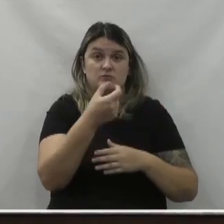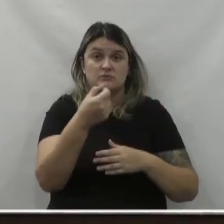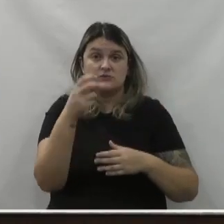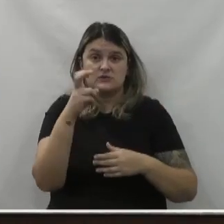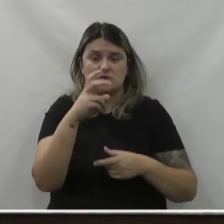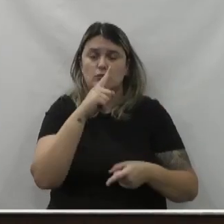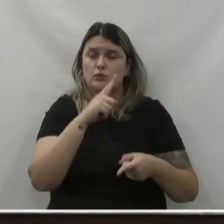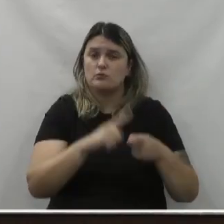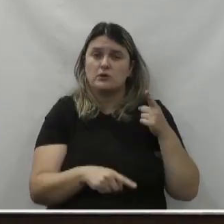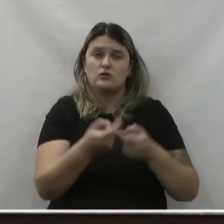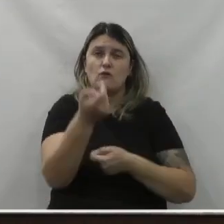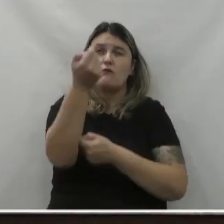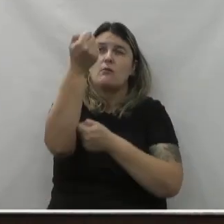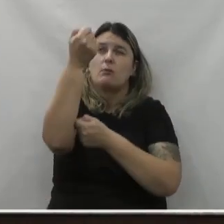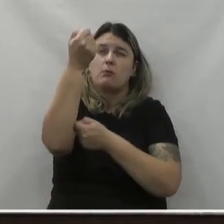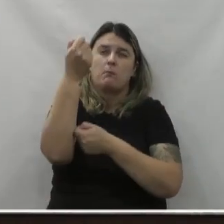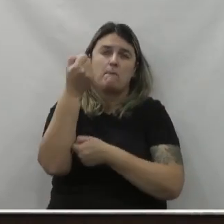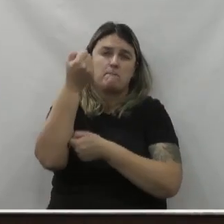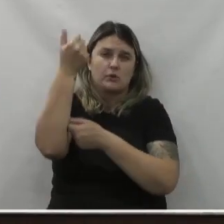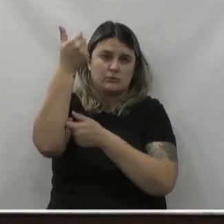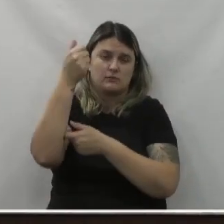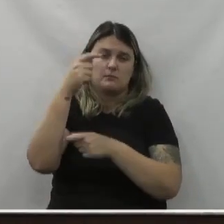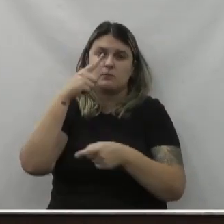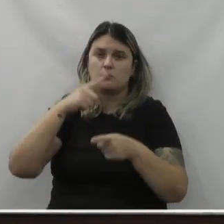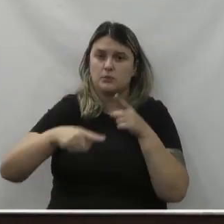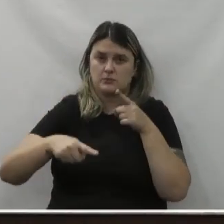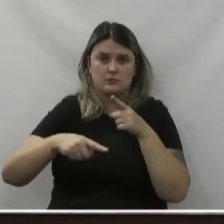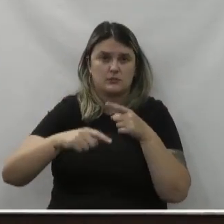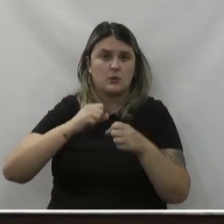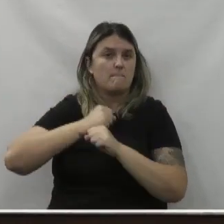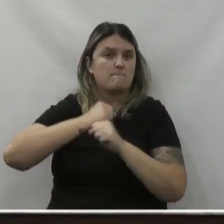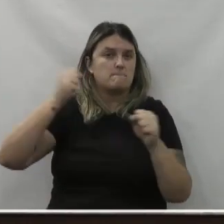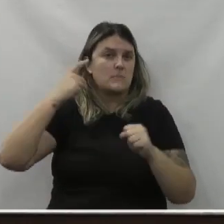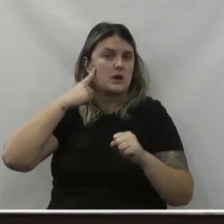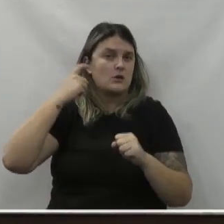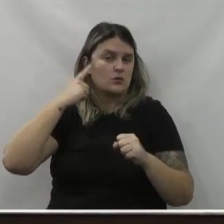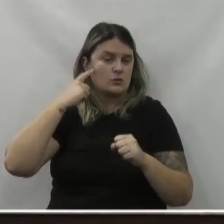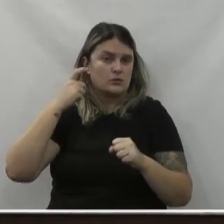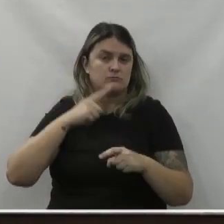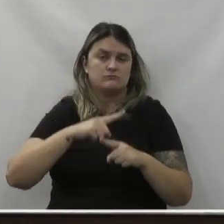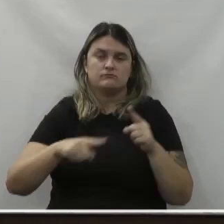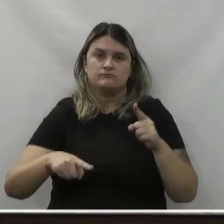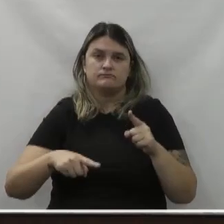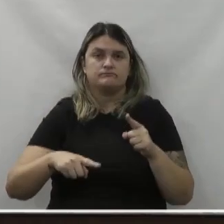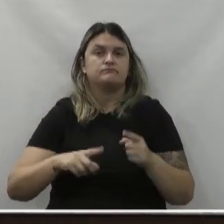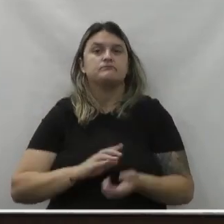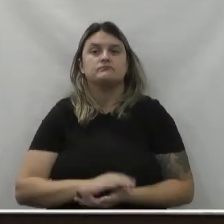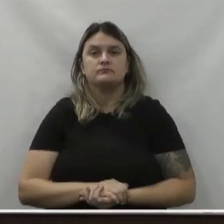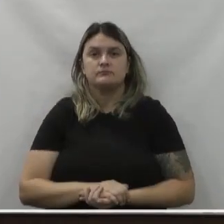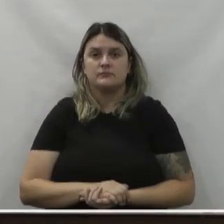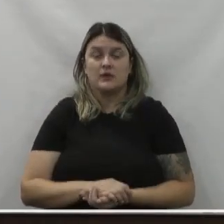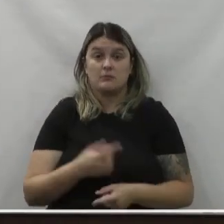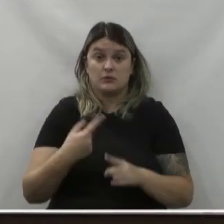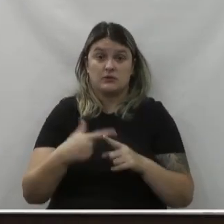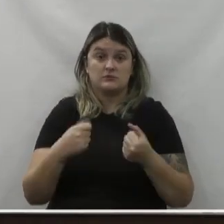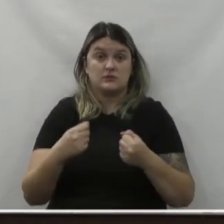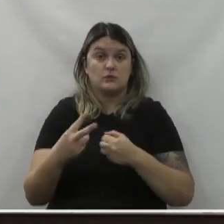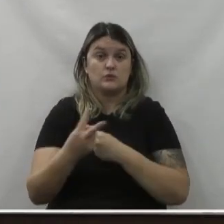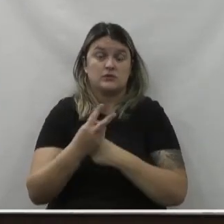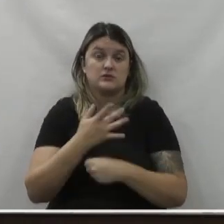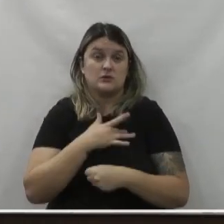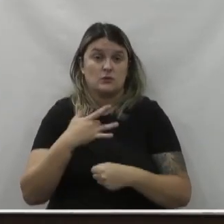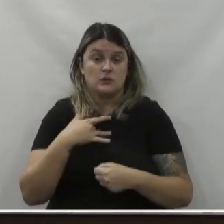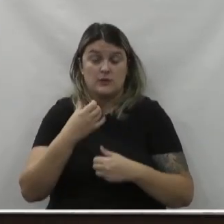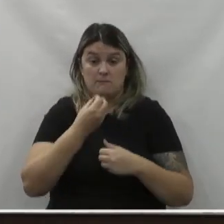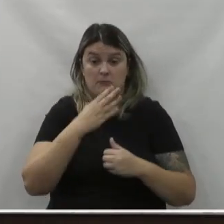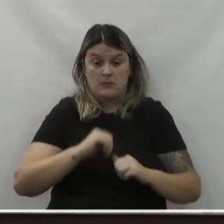fogos de artifício que gerem estampido, explosão sonora, tendo como objetivo a proteção da saúde e bem-estar de